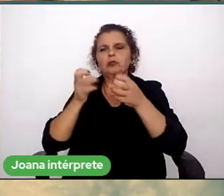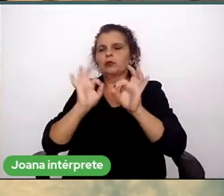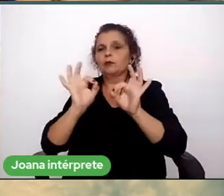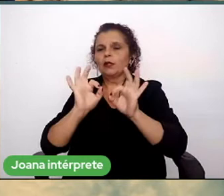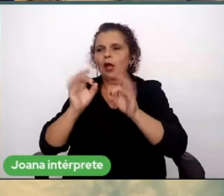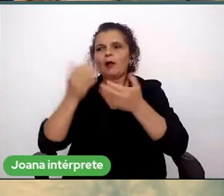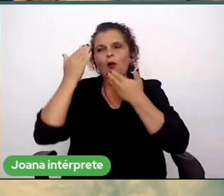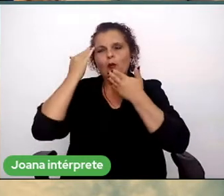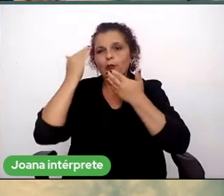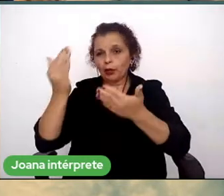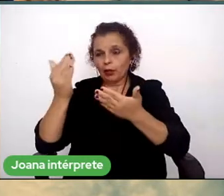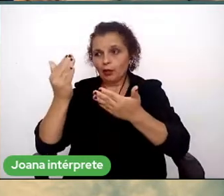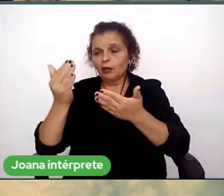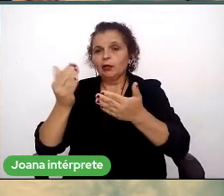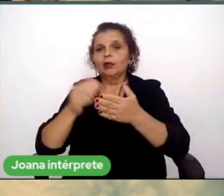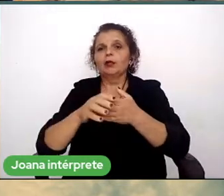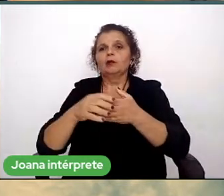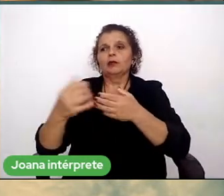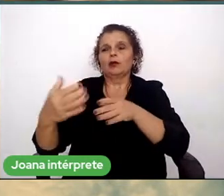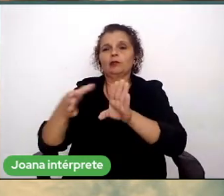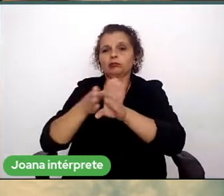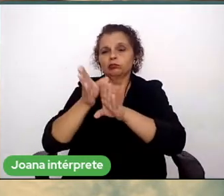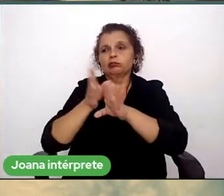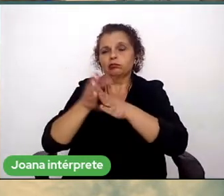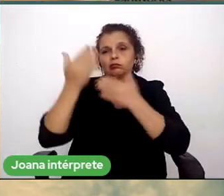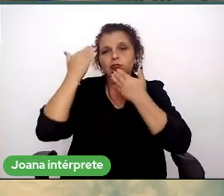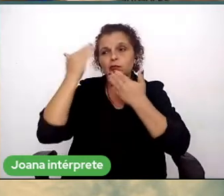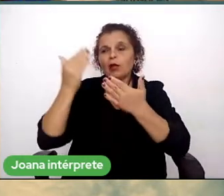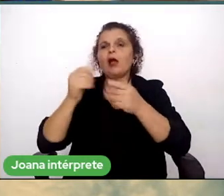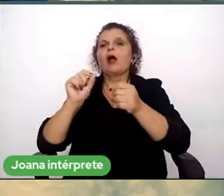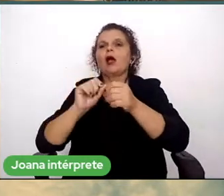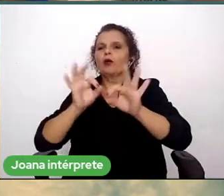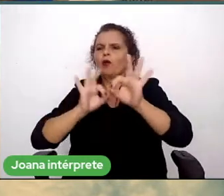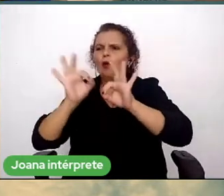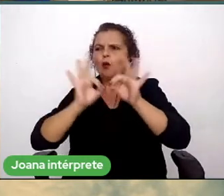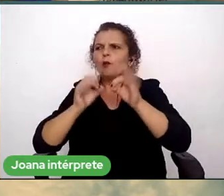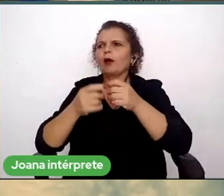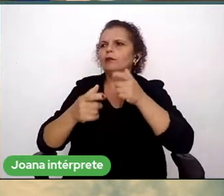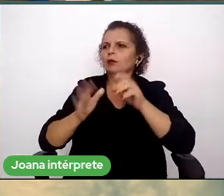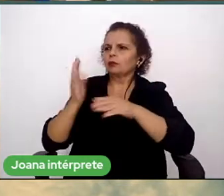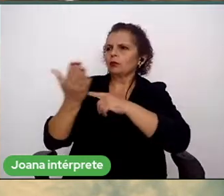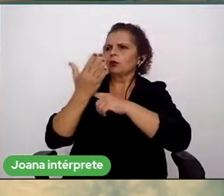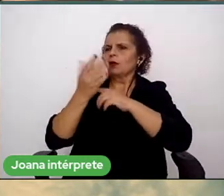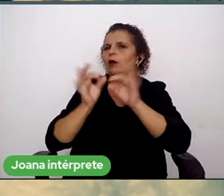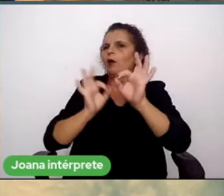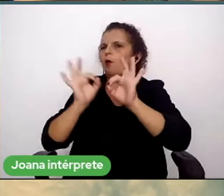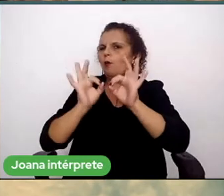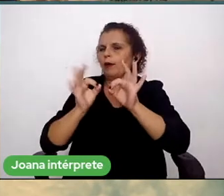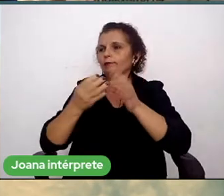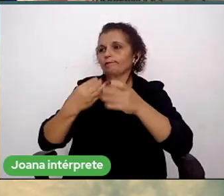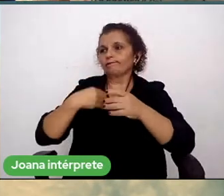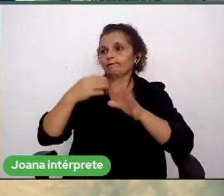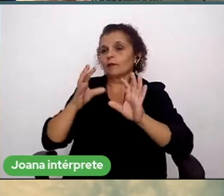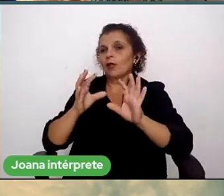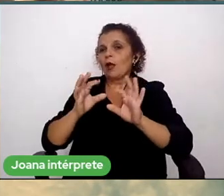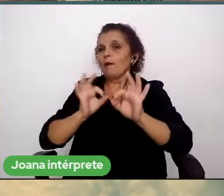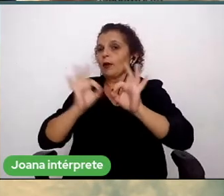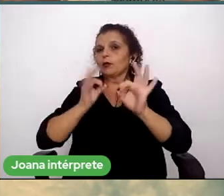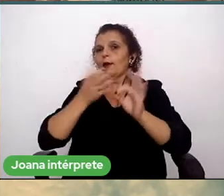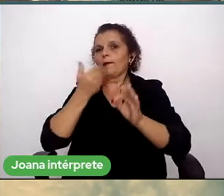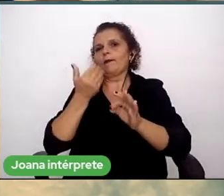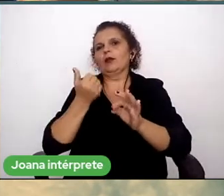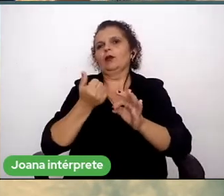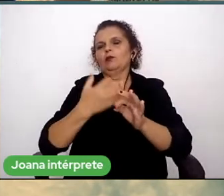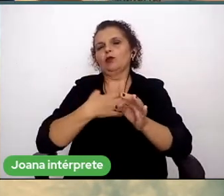muito obrigado por ter me informado e eu vou trabalhar eu vou procurar ajuda Vou enfim trabalhar para ajustar o meu